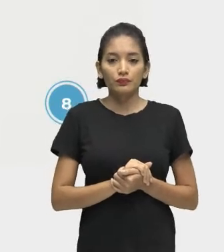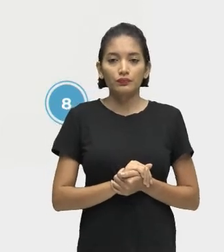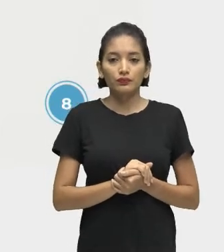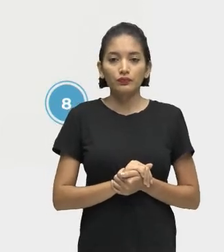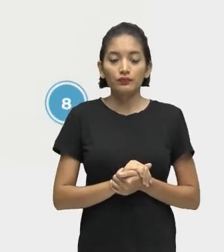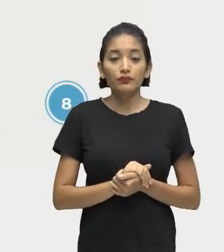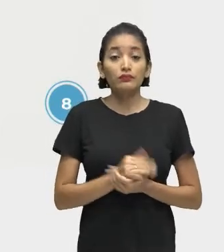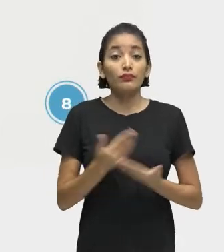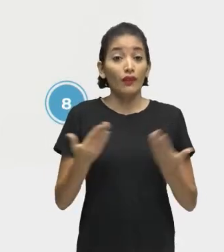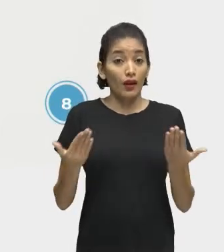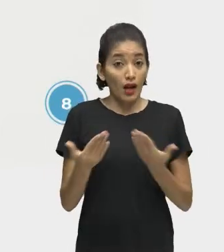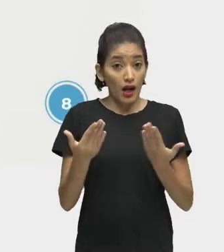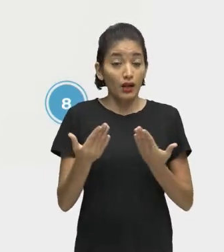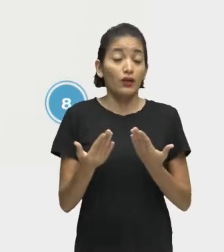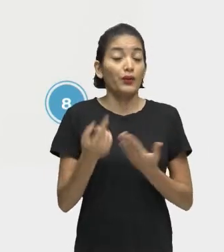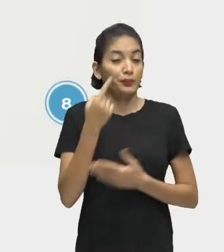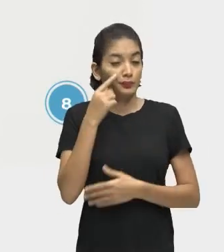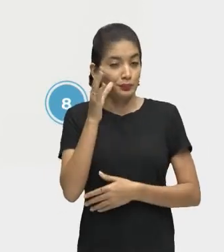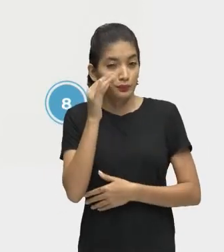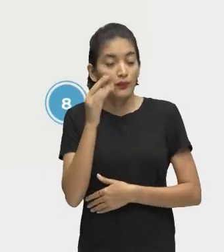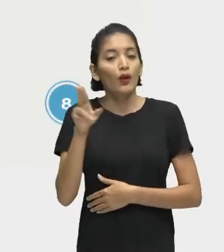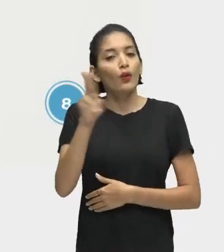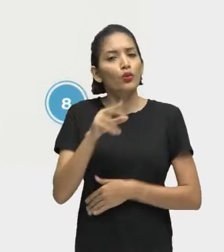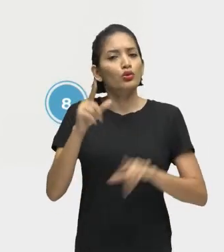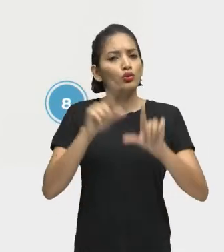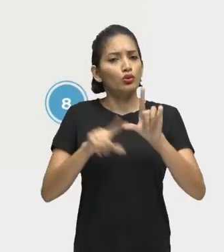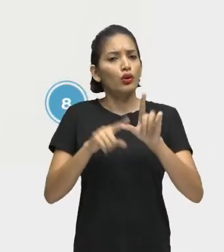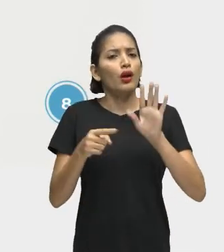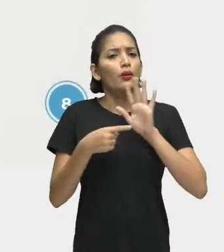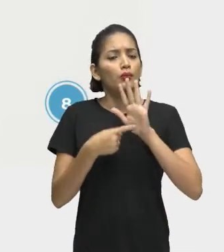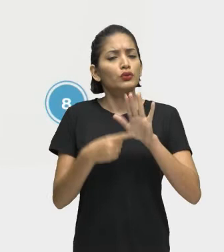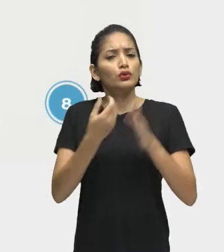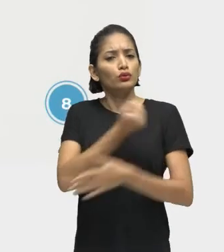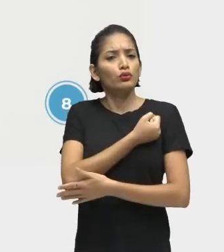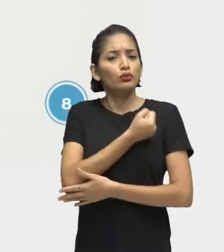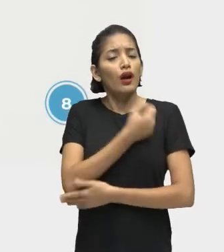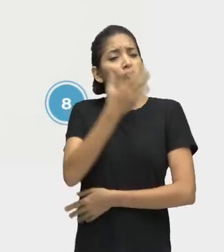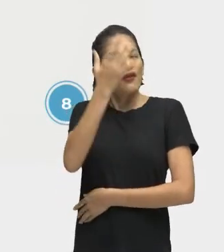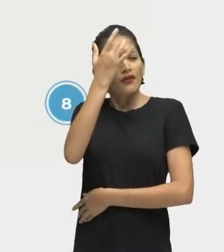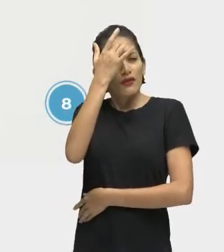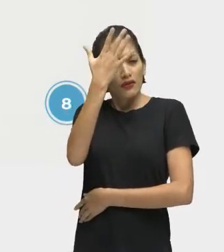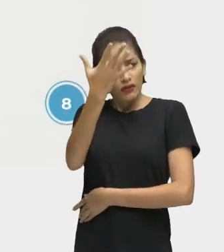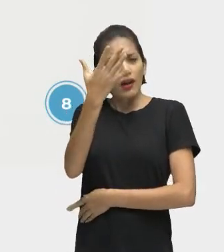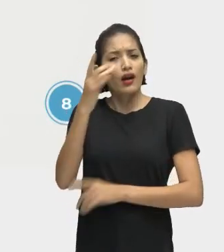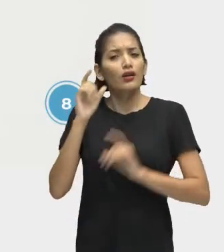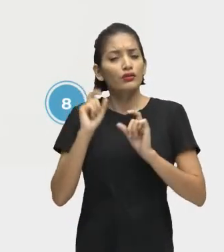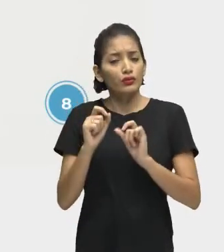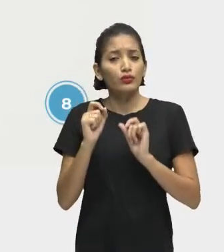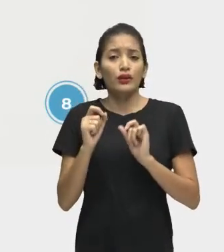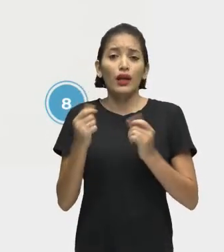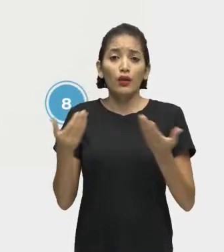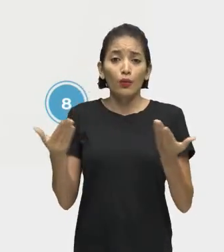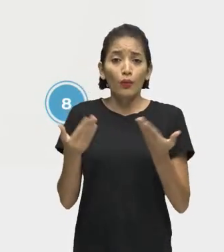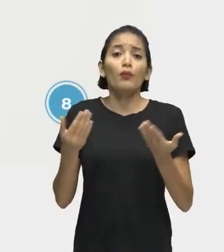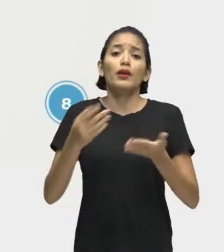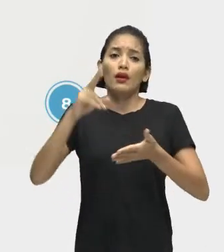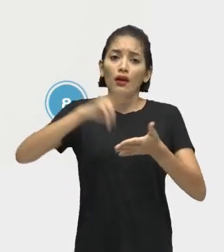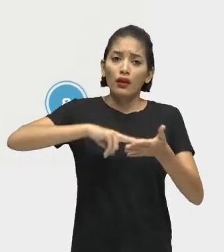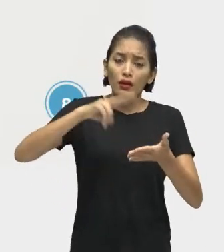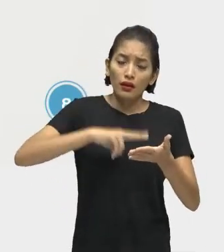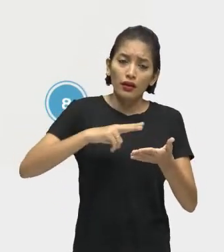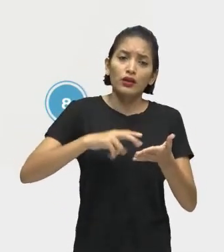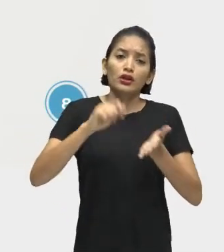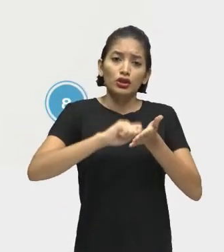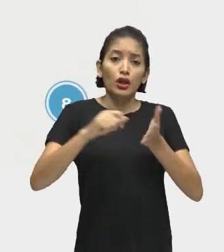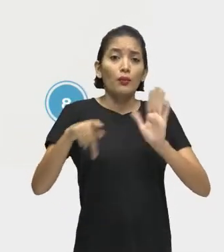Uma observação aqui. O uso de letras representando números facilita na interpretação de sentenças